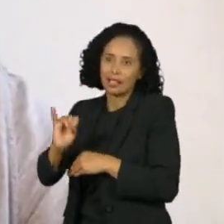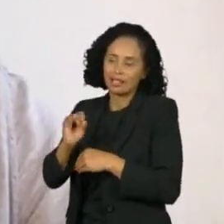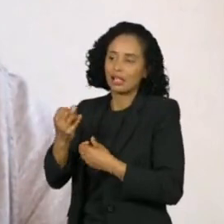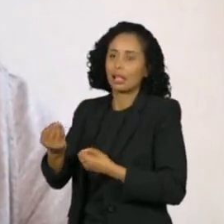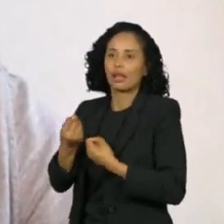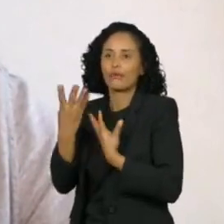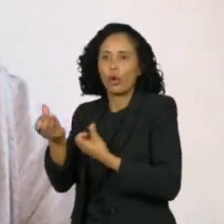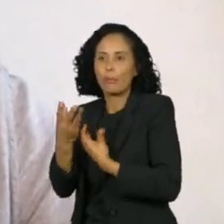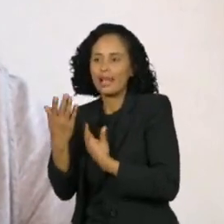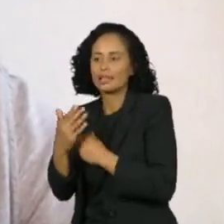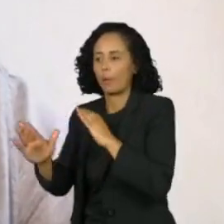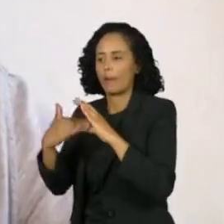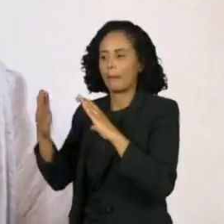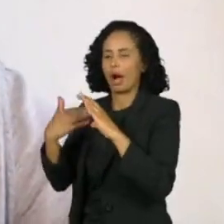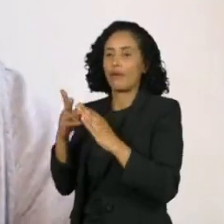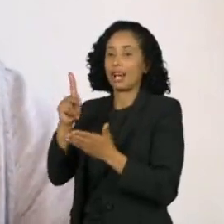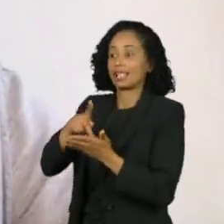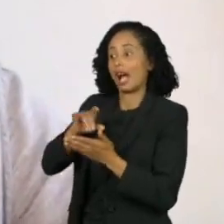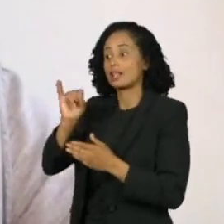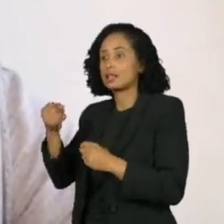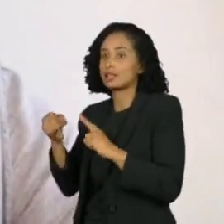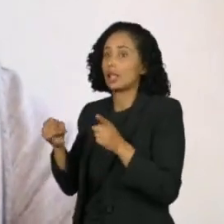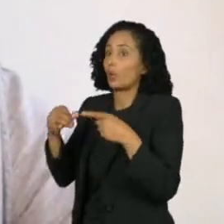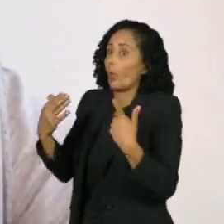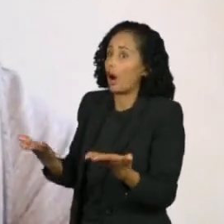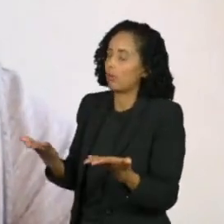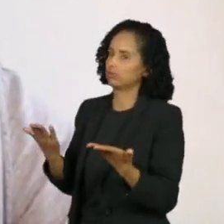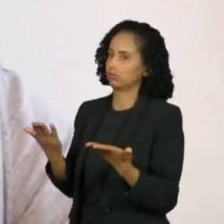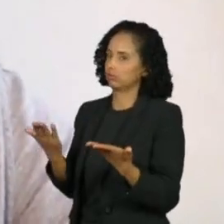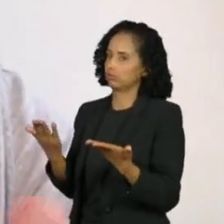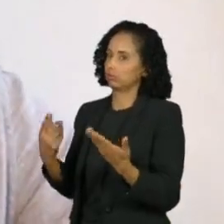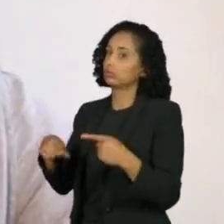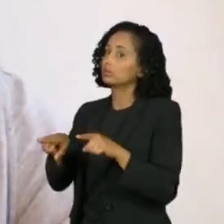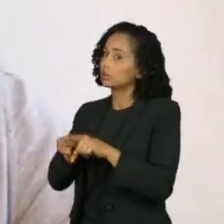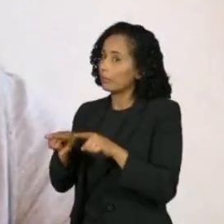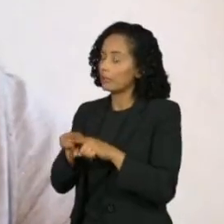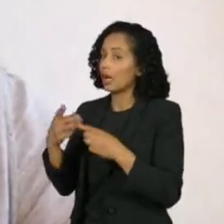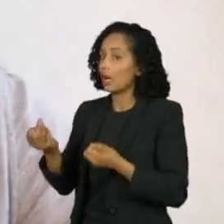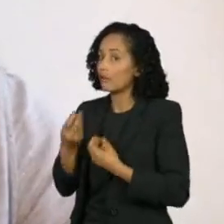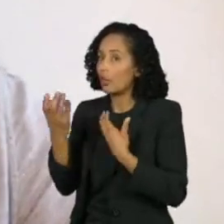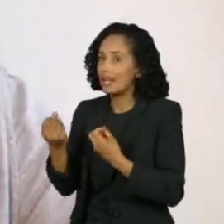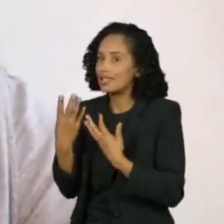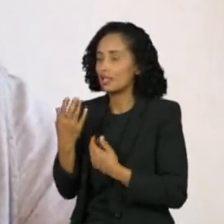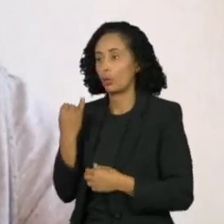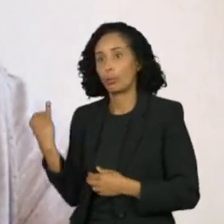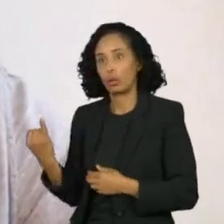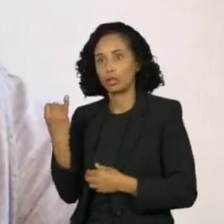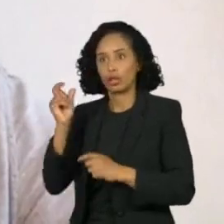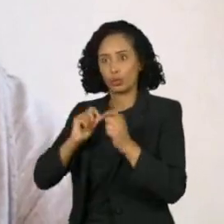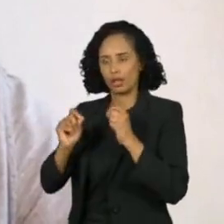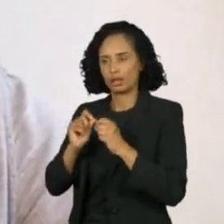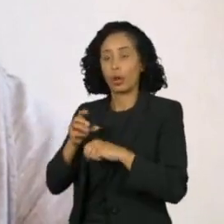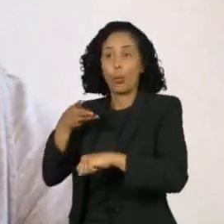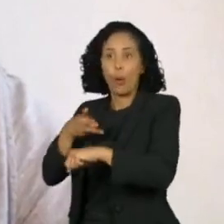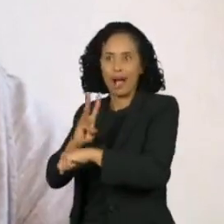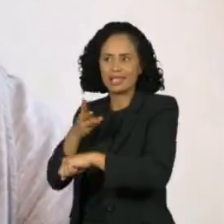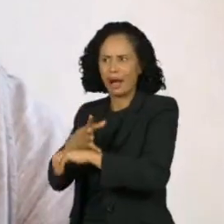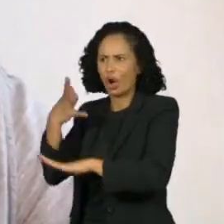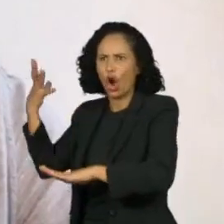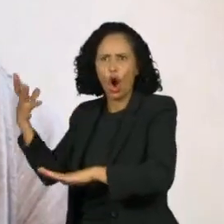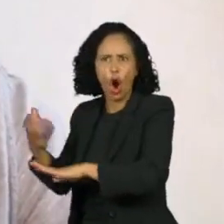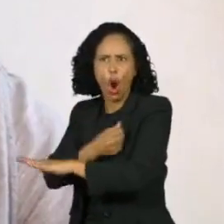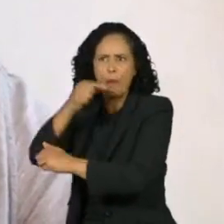contrário, o criminoso pode estar atrás de você. E outra recomendação que não é demais: golpes no WhatsApp cresceram muito. Habilite o duplo